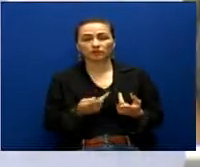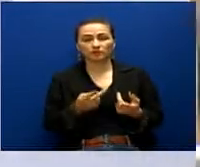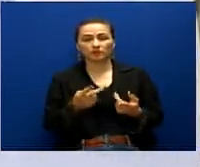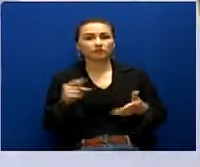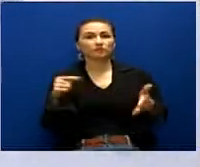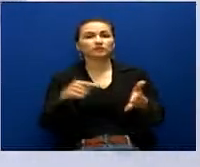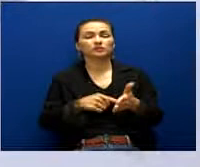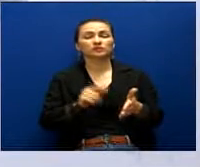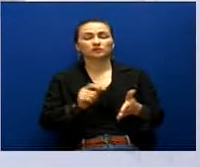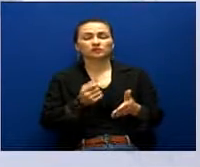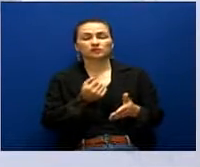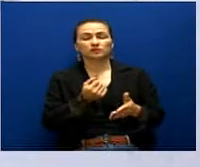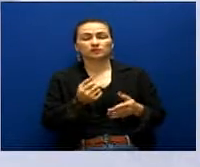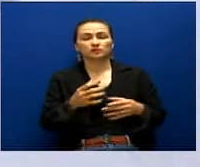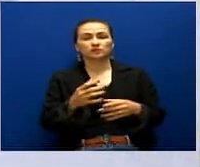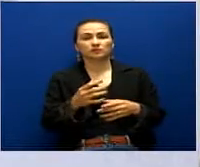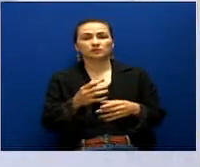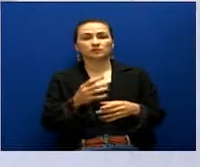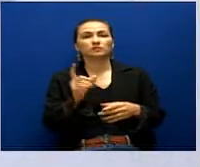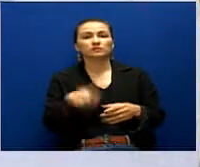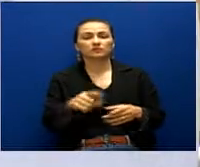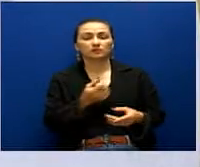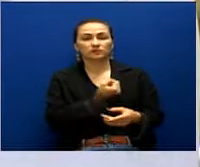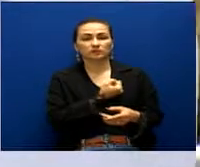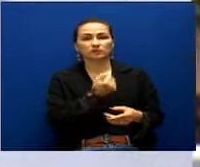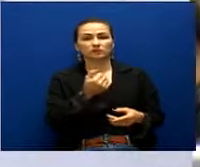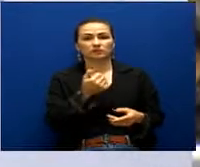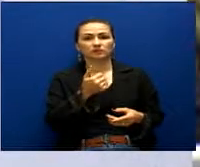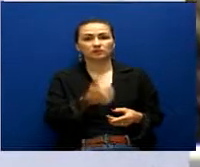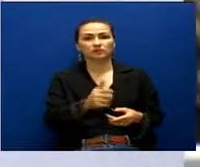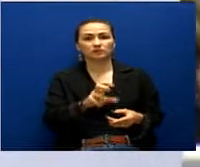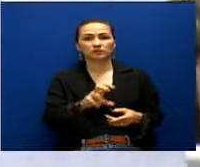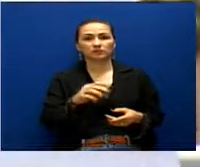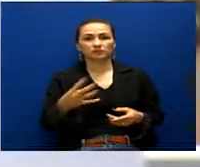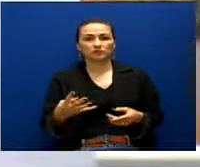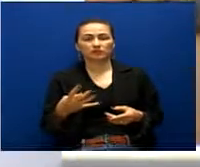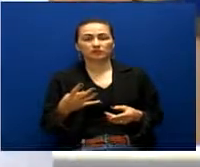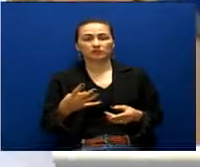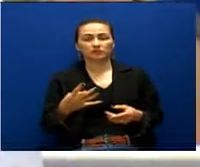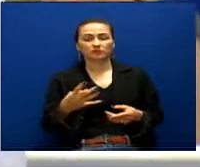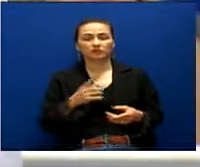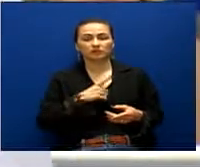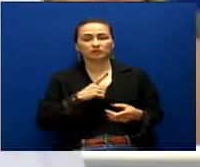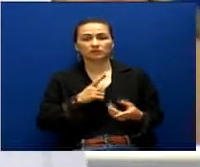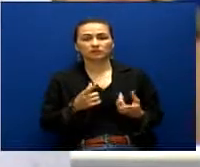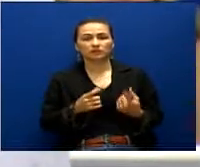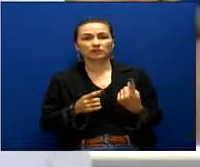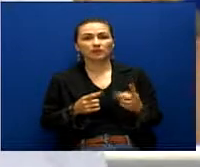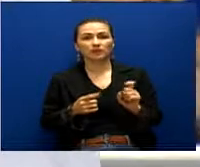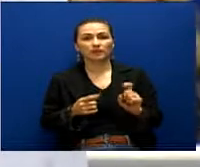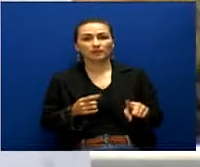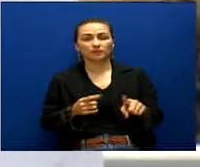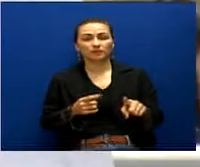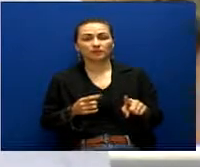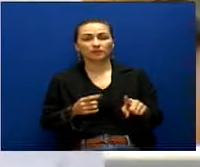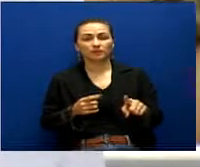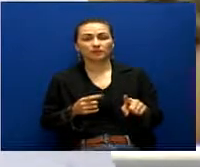é 154. Que será investido 1.000 em cada, né? E aqui está 1.000